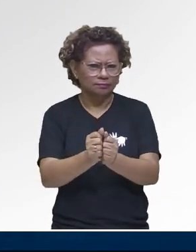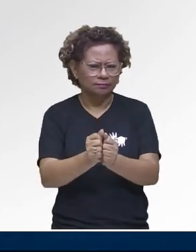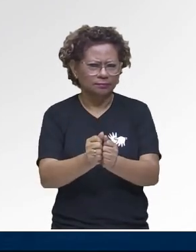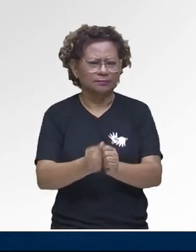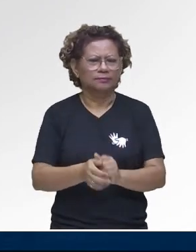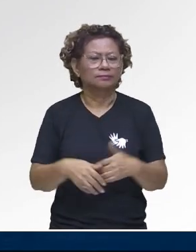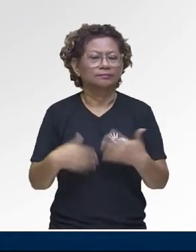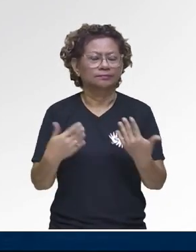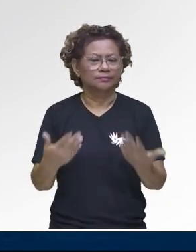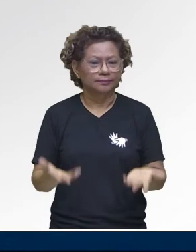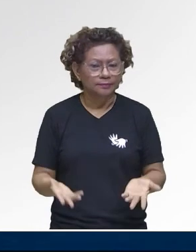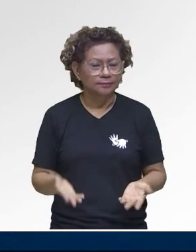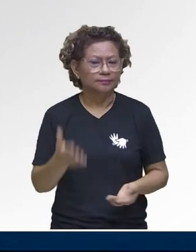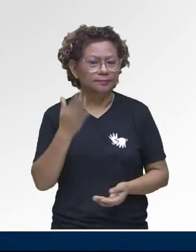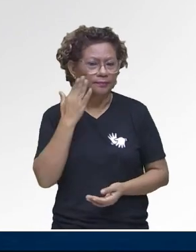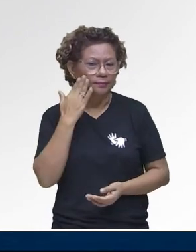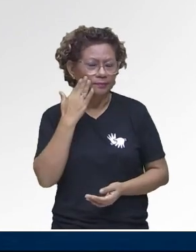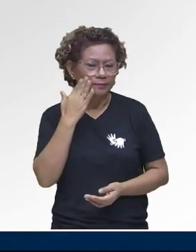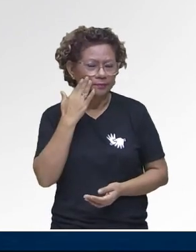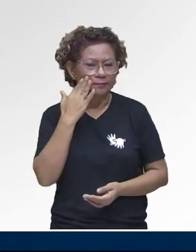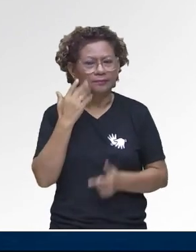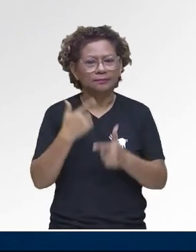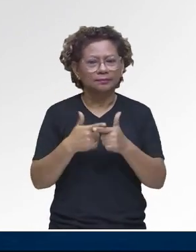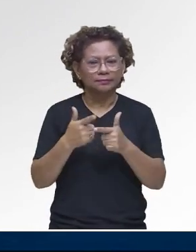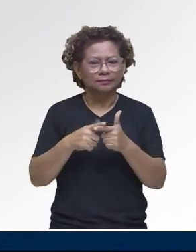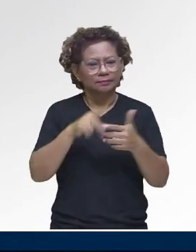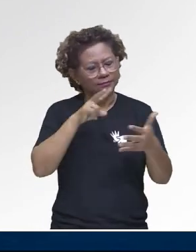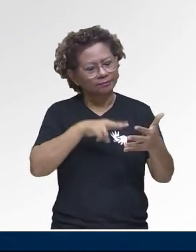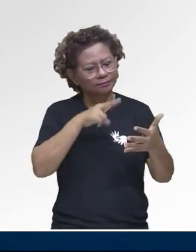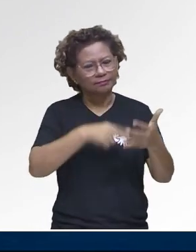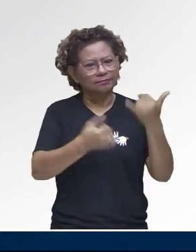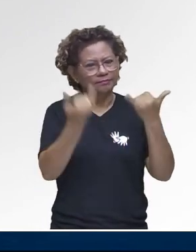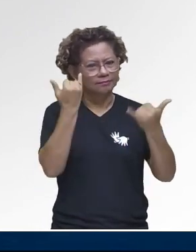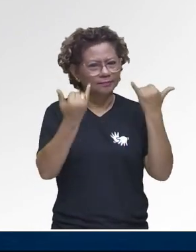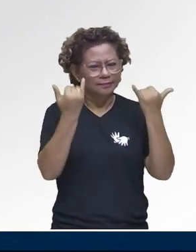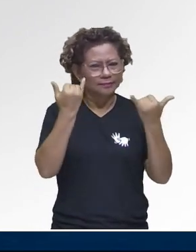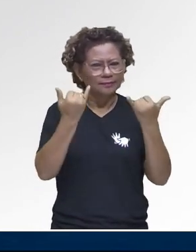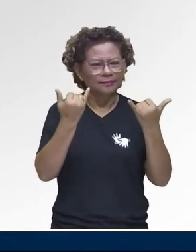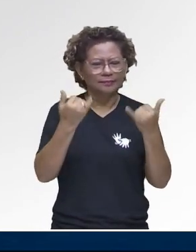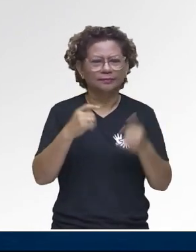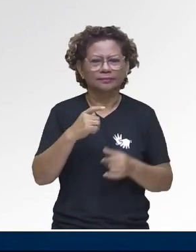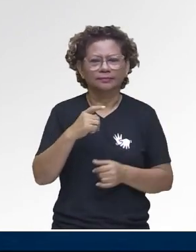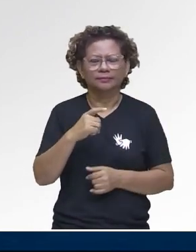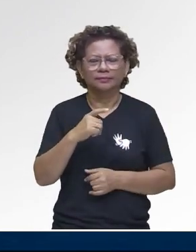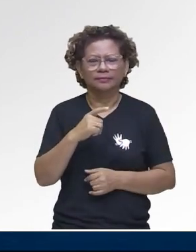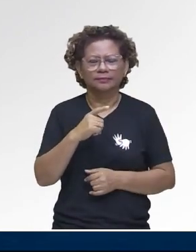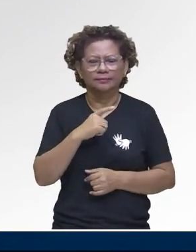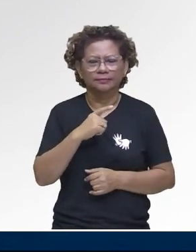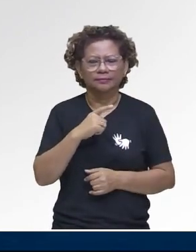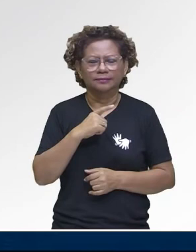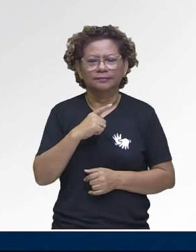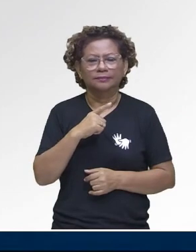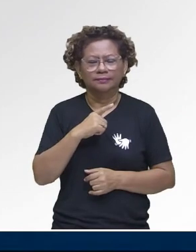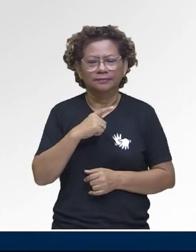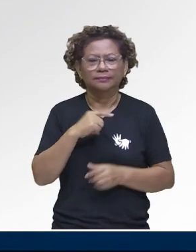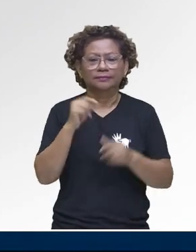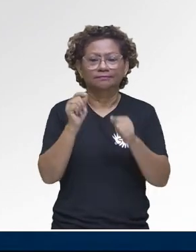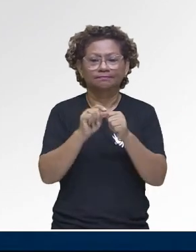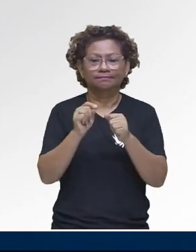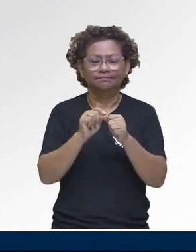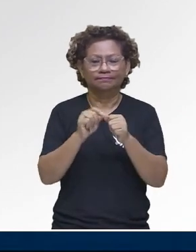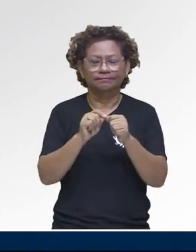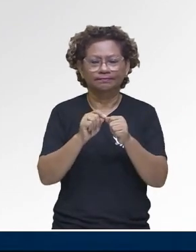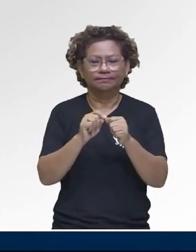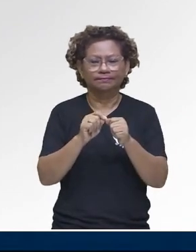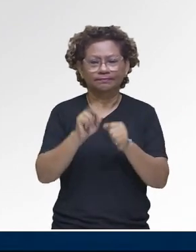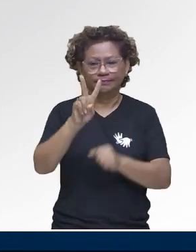Muito bem, nessa situação problema bem interessante. Vocês vão perceber que a gente vai fazer duas operações para poder descobrir a resposta. Vamos relembrar